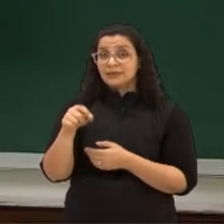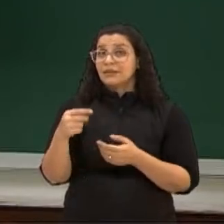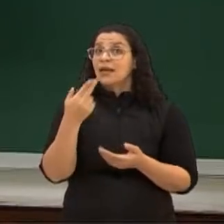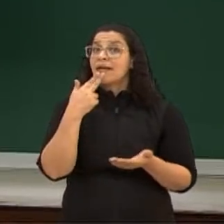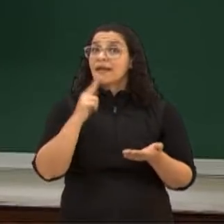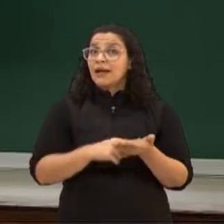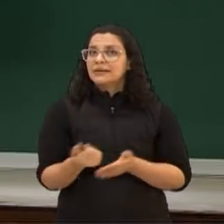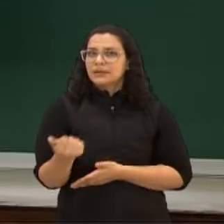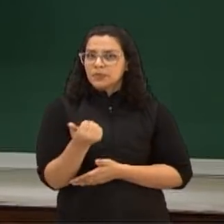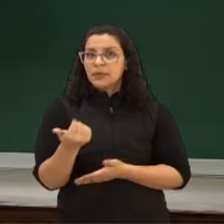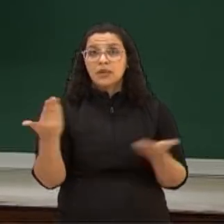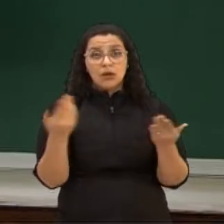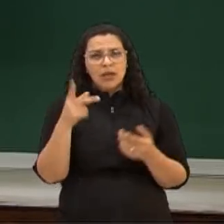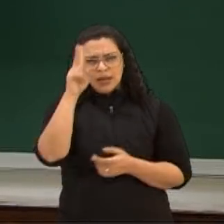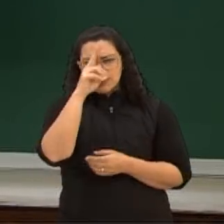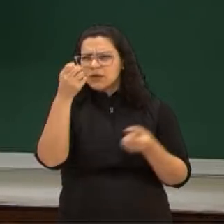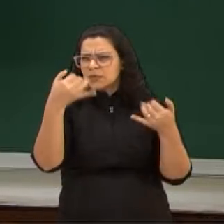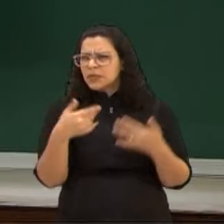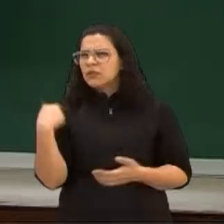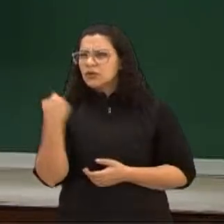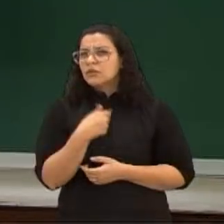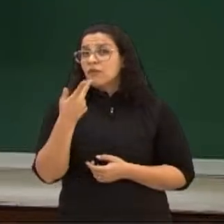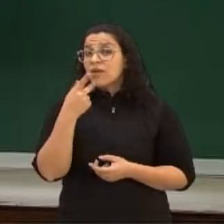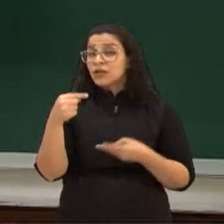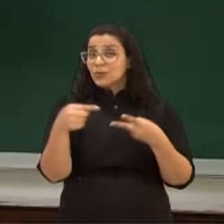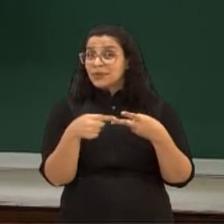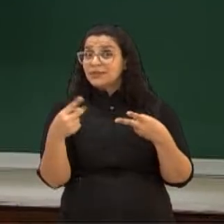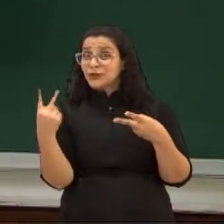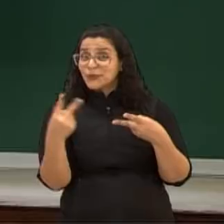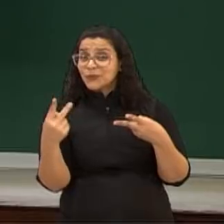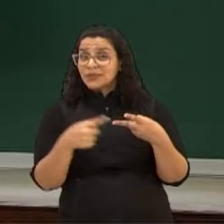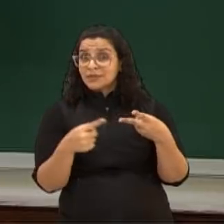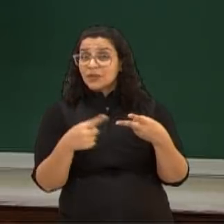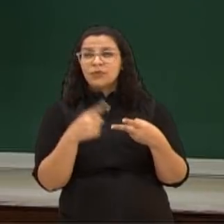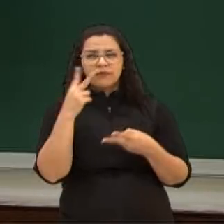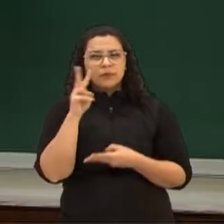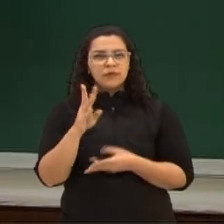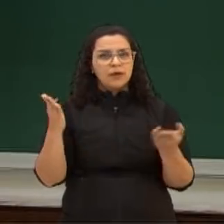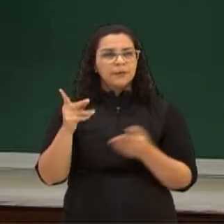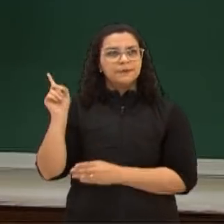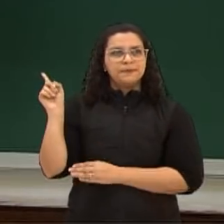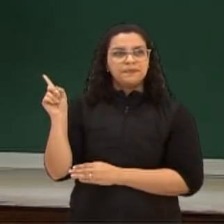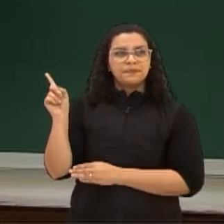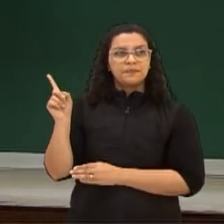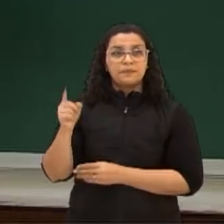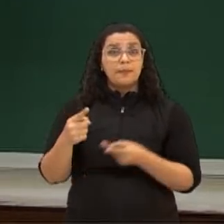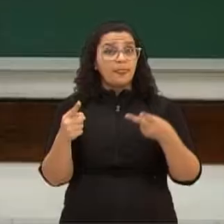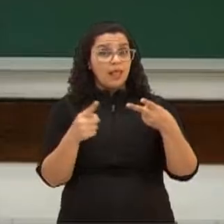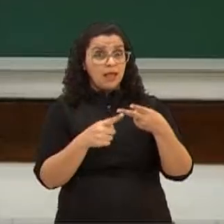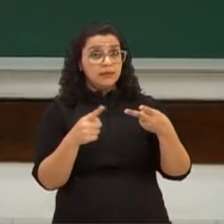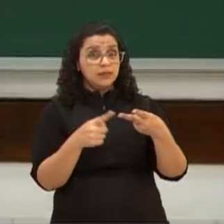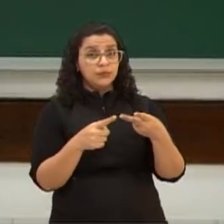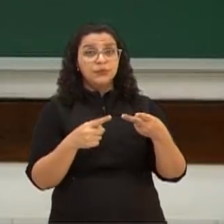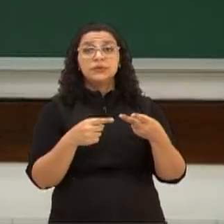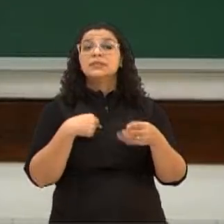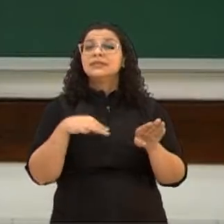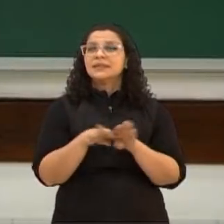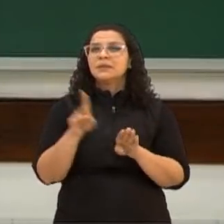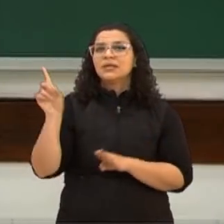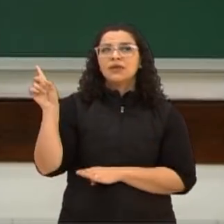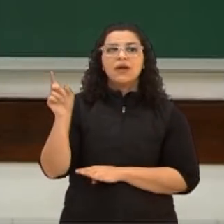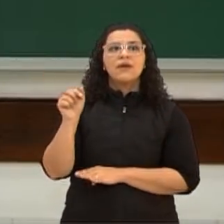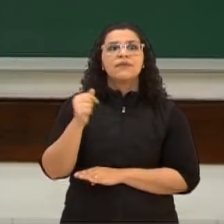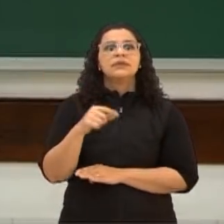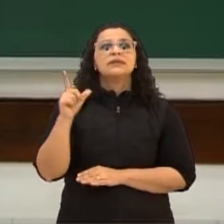Lembra que eu havia dito para vocês que hoje nós teríamos duas cartas? Então, a próxima carta do